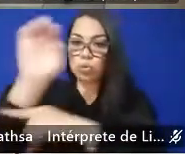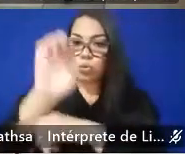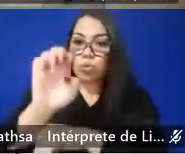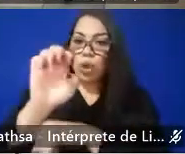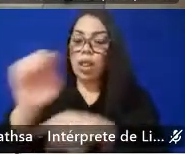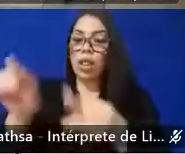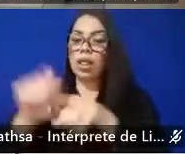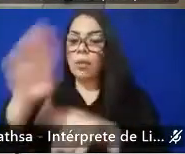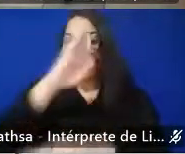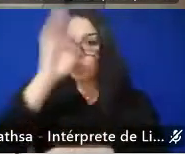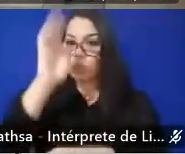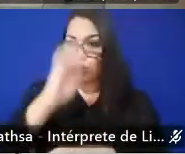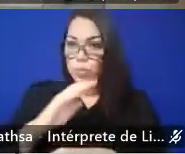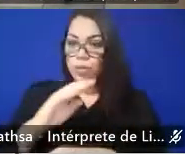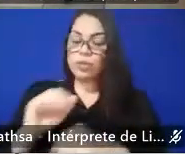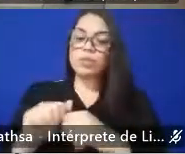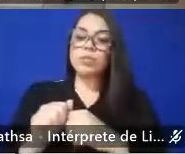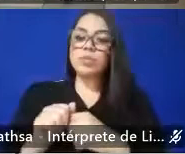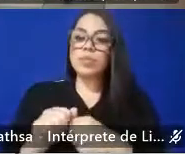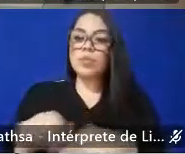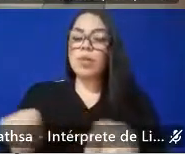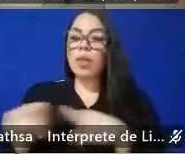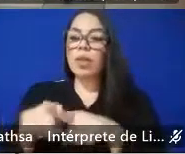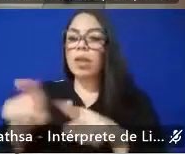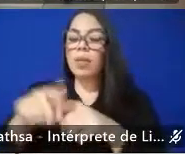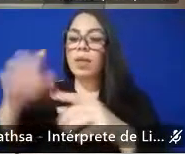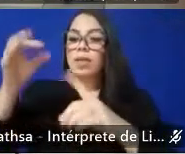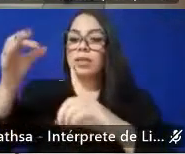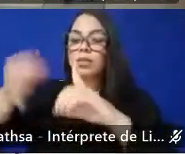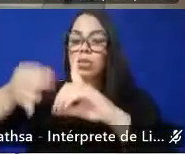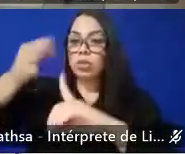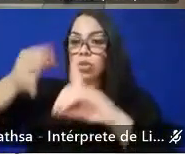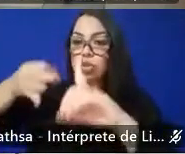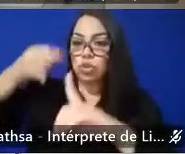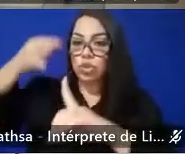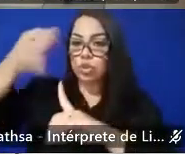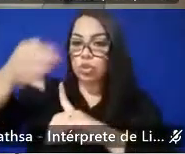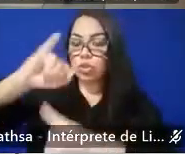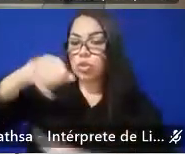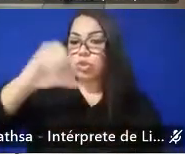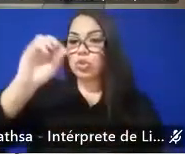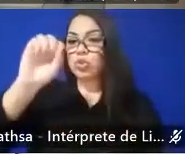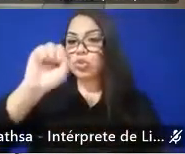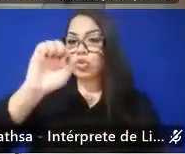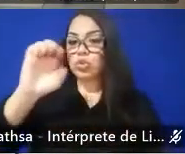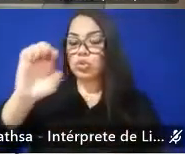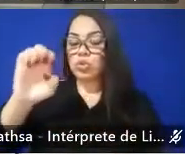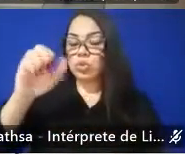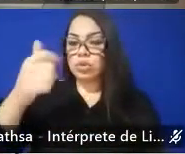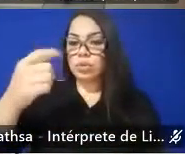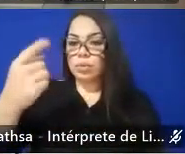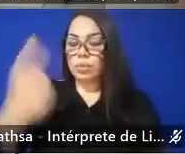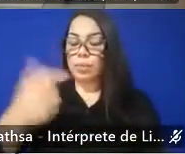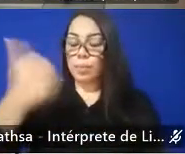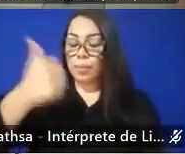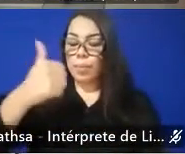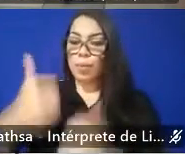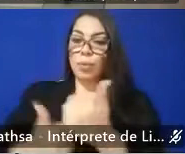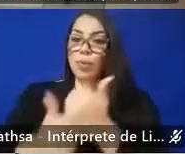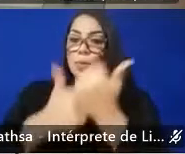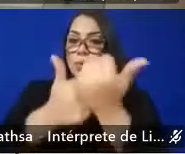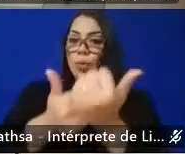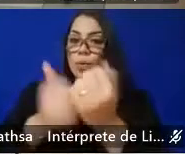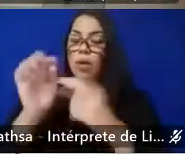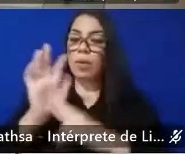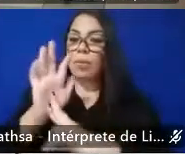para Desembargador José Carlos Maldonado de Carvalho 1º vice-presidente representando o presidente do Tribunal de Justiça